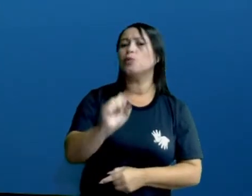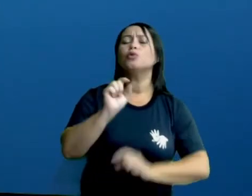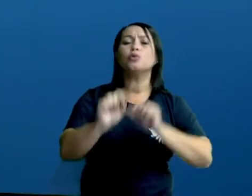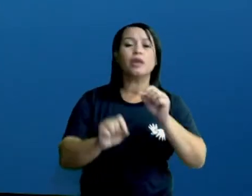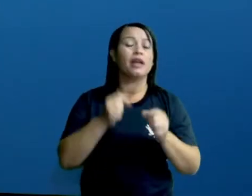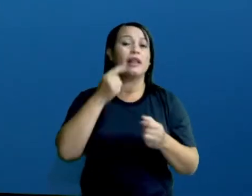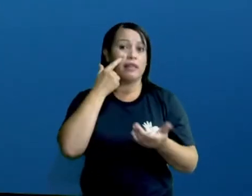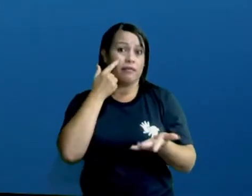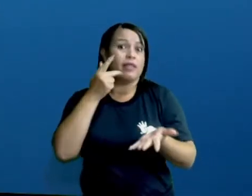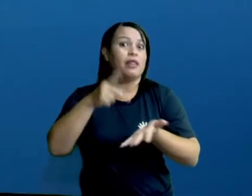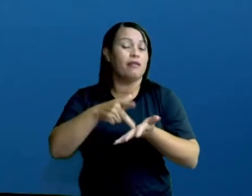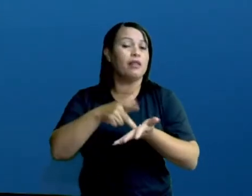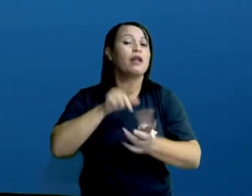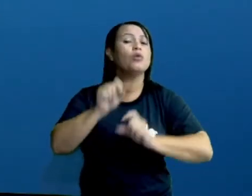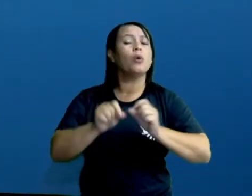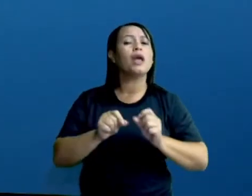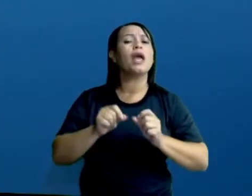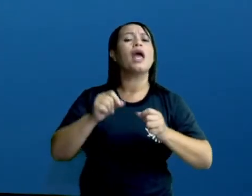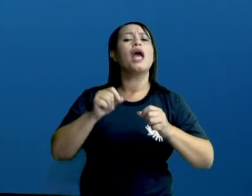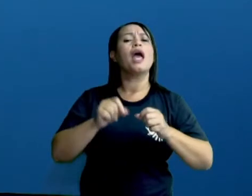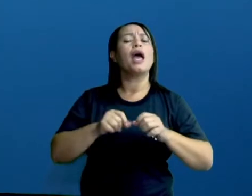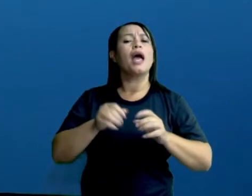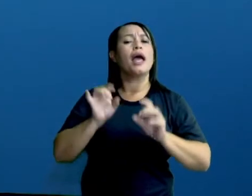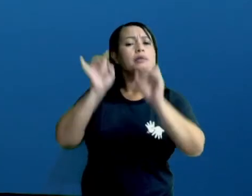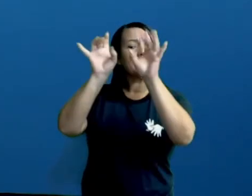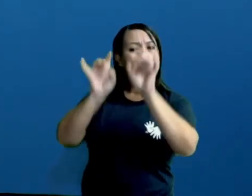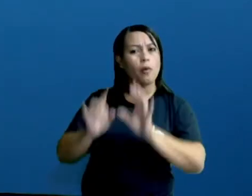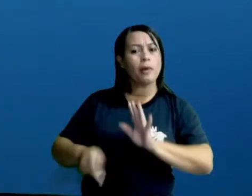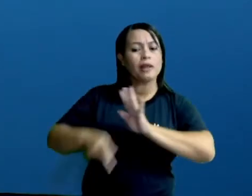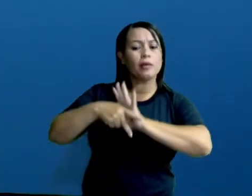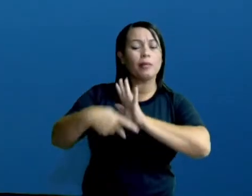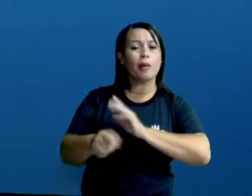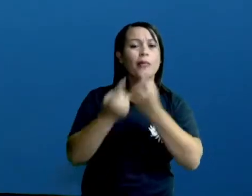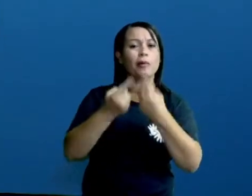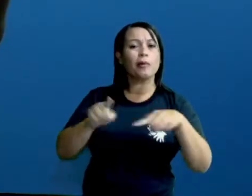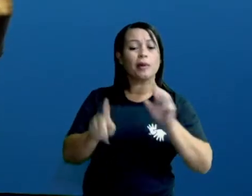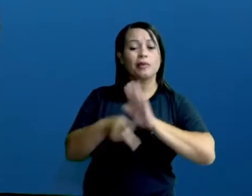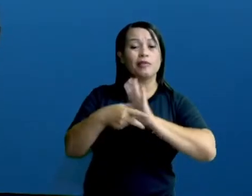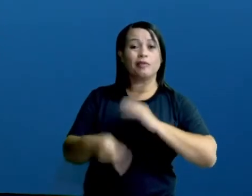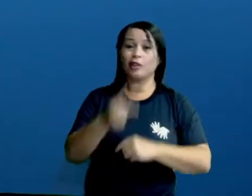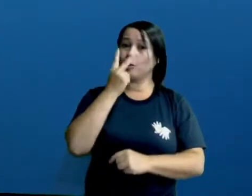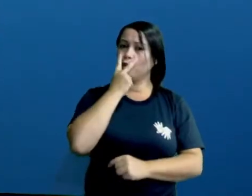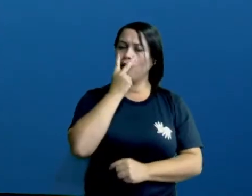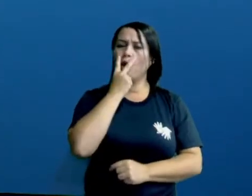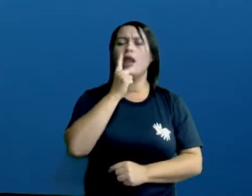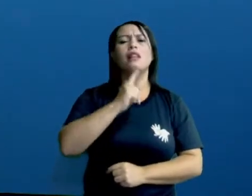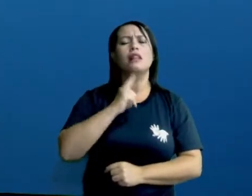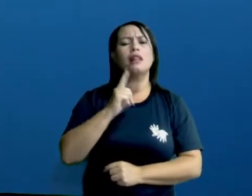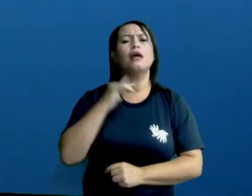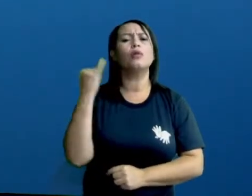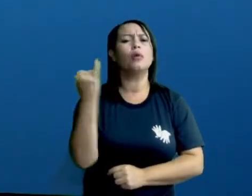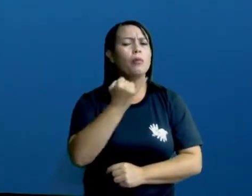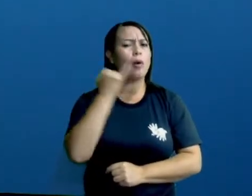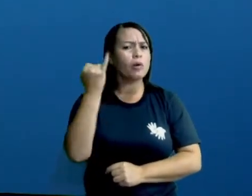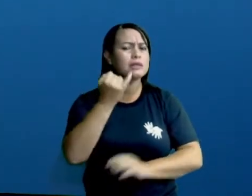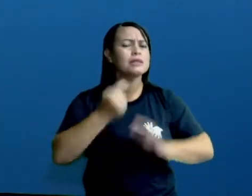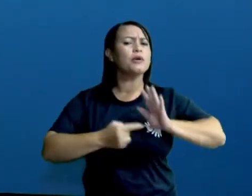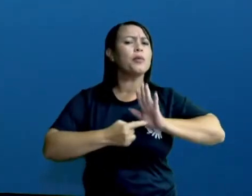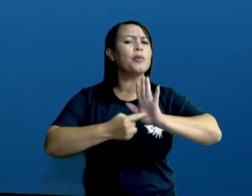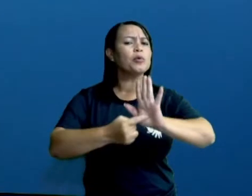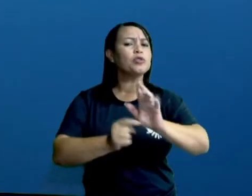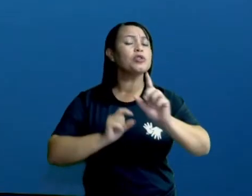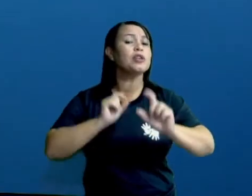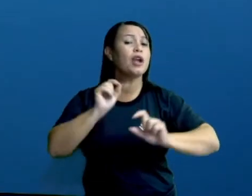vamos ver especificamente sobre o hino de Vitória de Santo Antão, tendo em vista a importância dessa